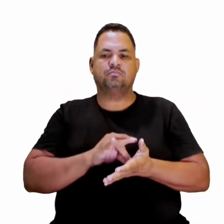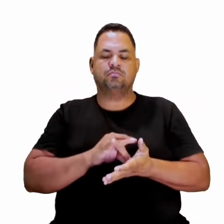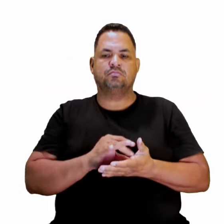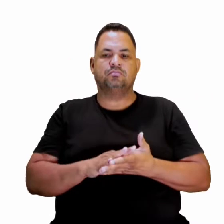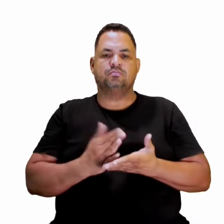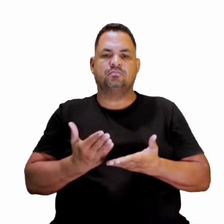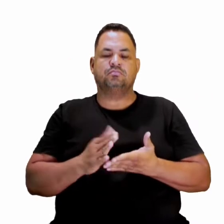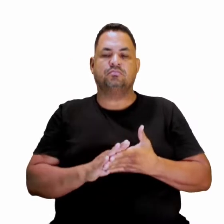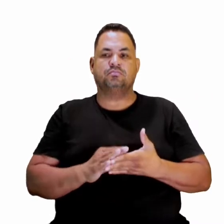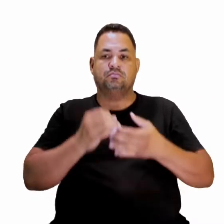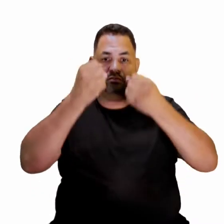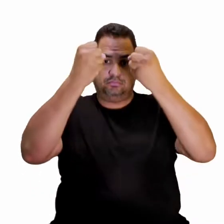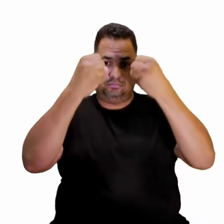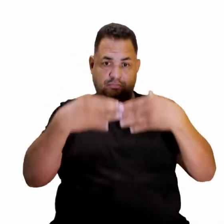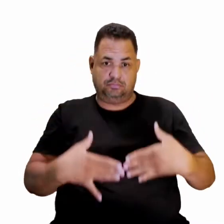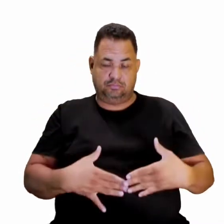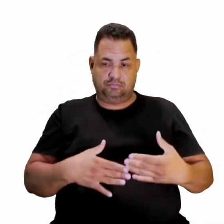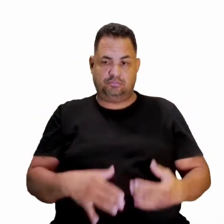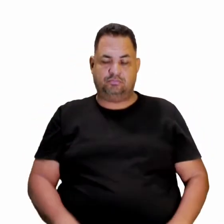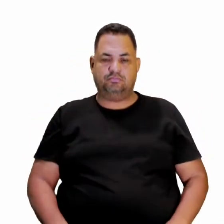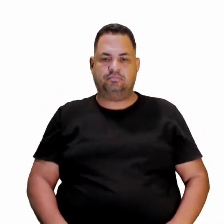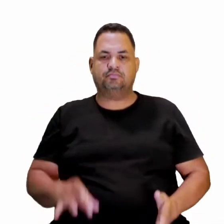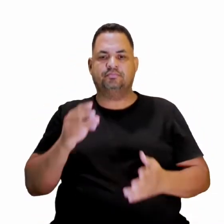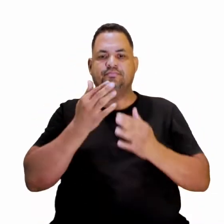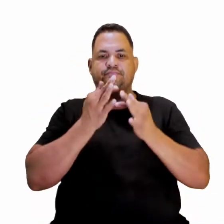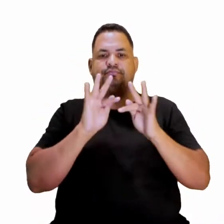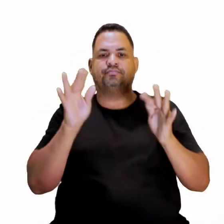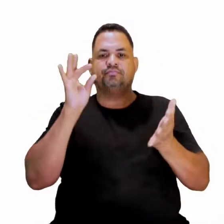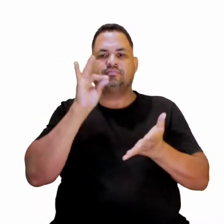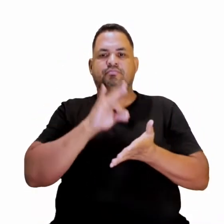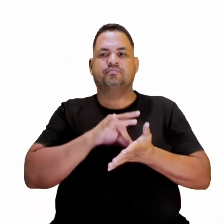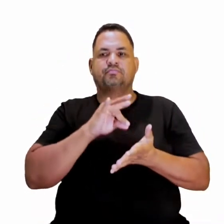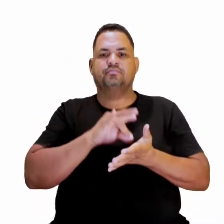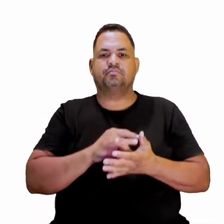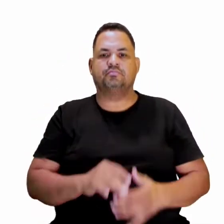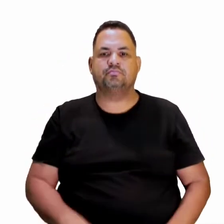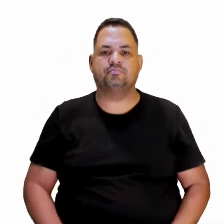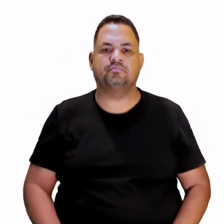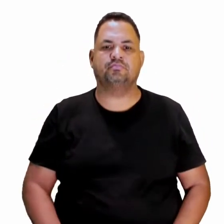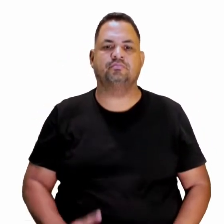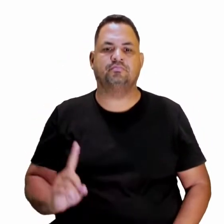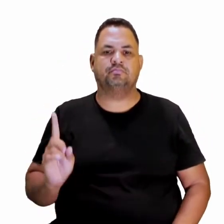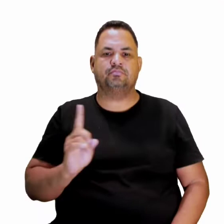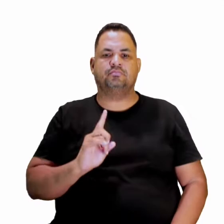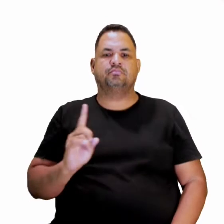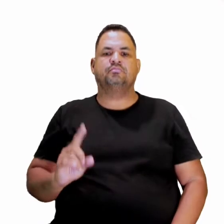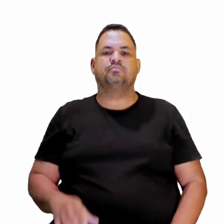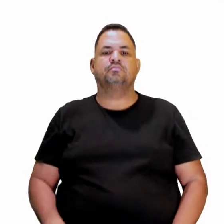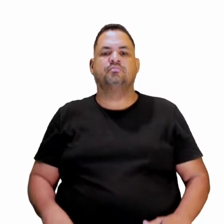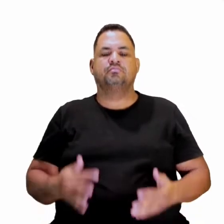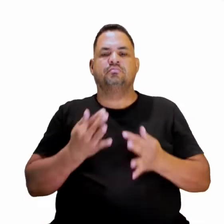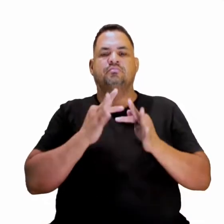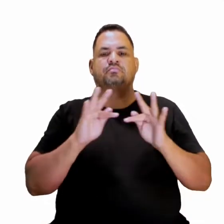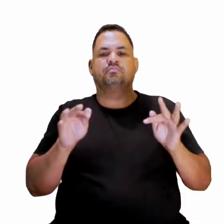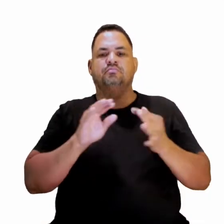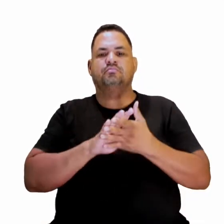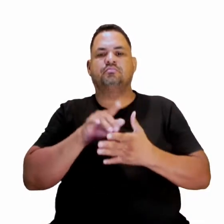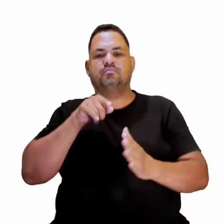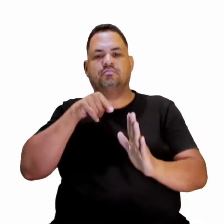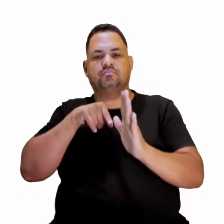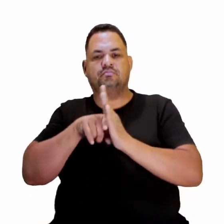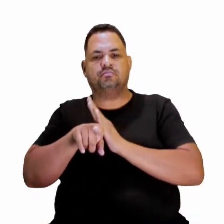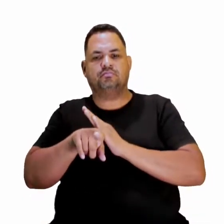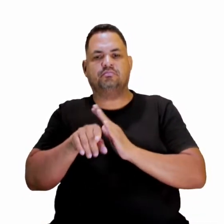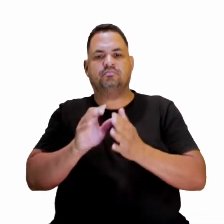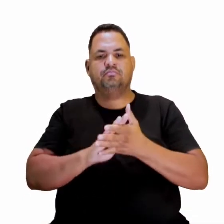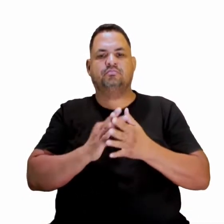afirmativas. Eu vou deixar bem claro isso. Em frases afirmativas, não em negativas, não em interrogativas, em